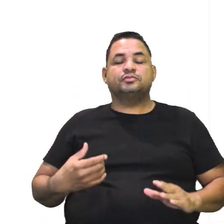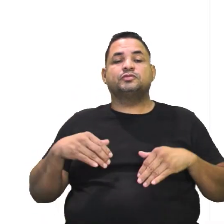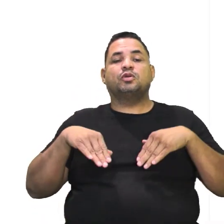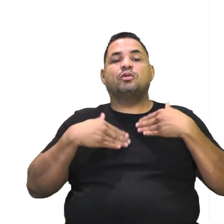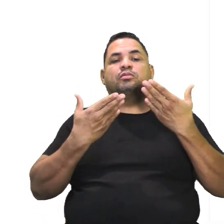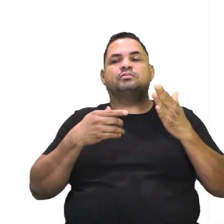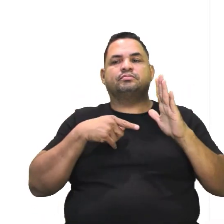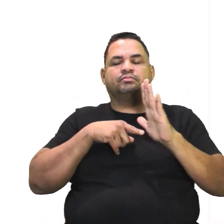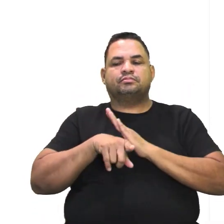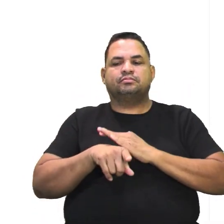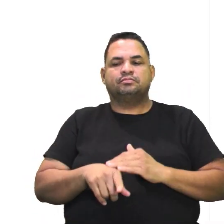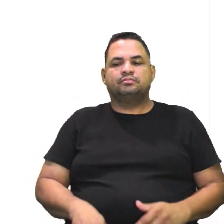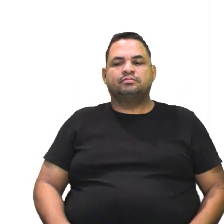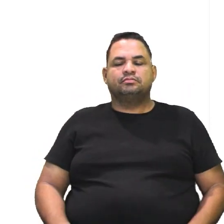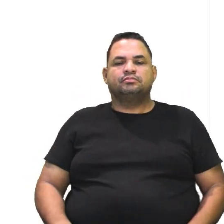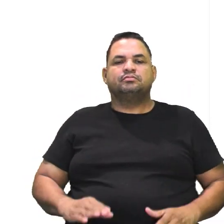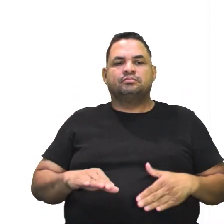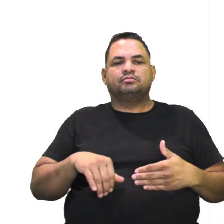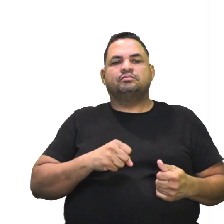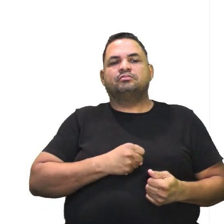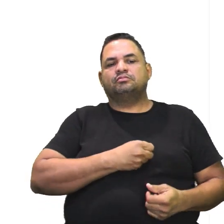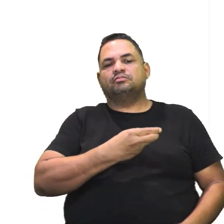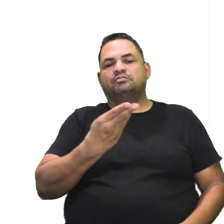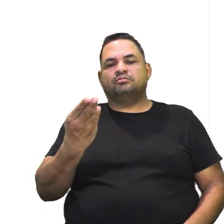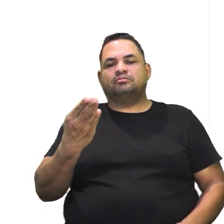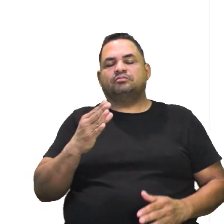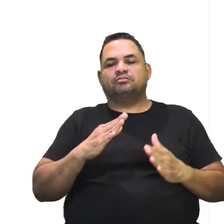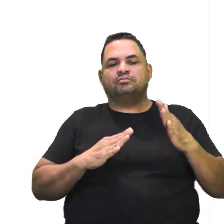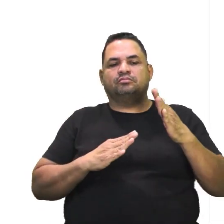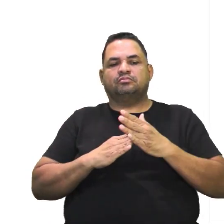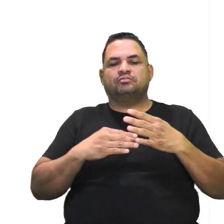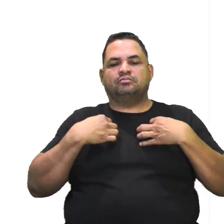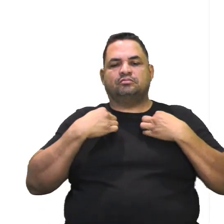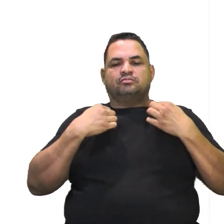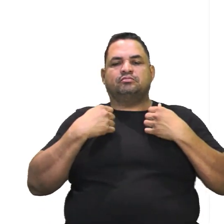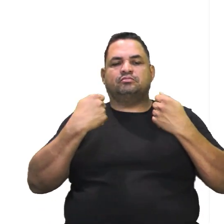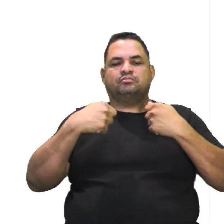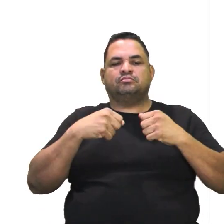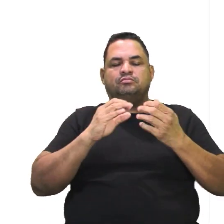qual é a pergunta. Qual é a quantidade máxima de camisetas que